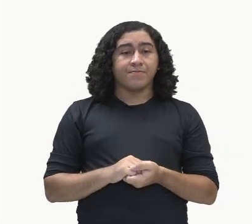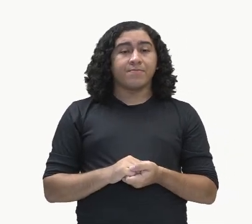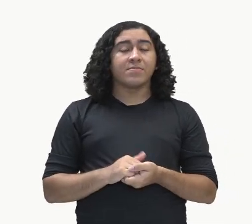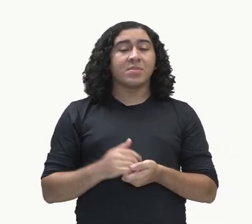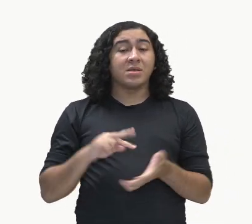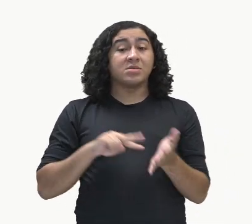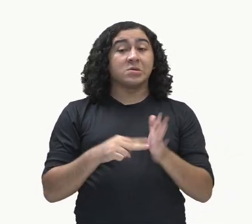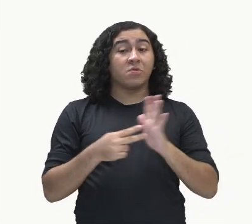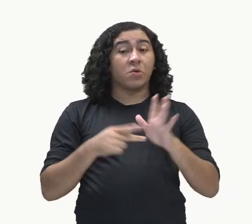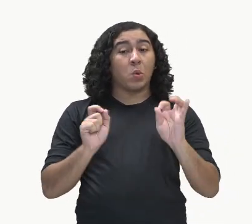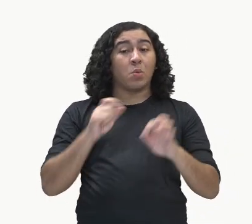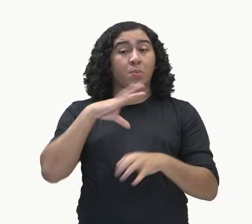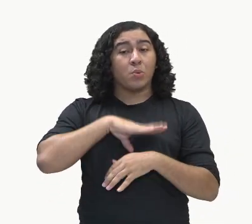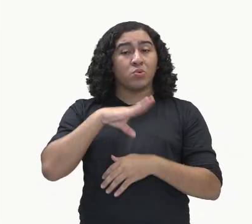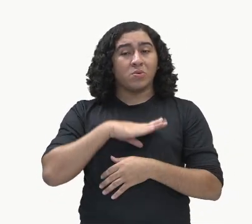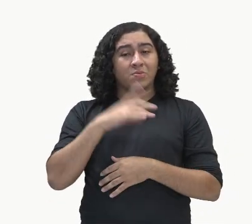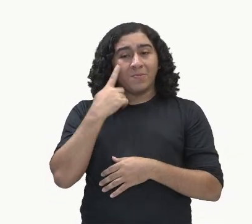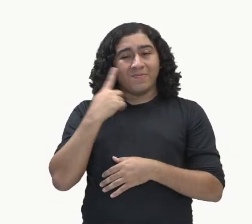aquelas, right?